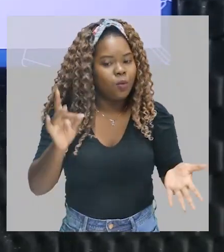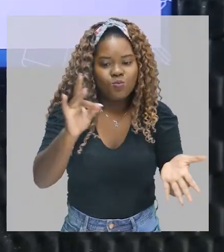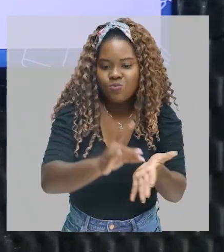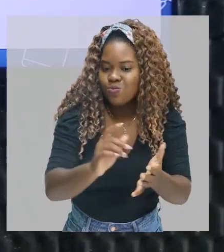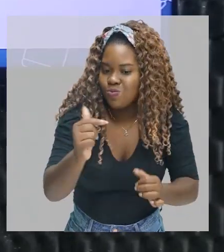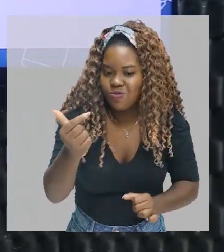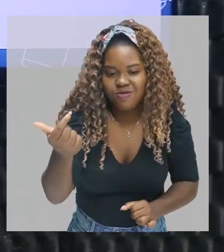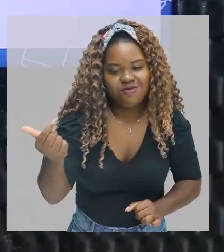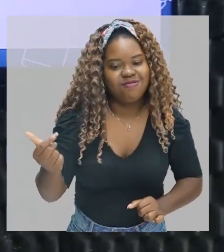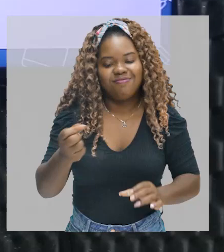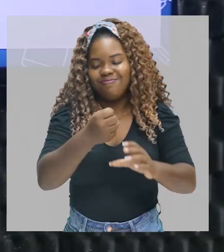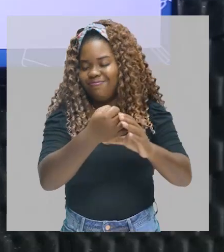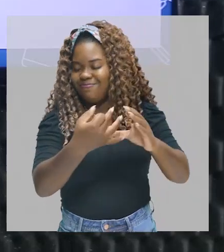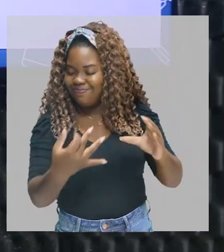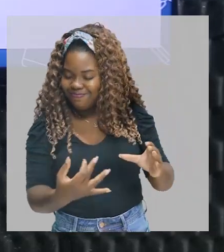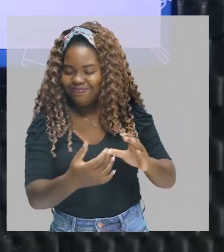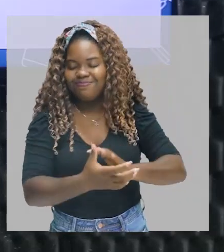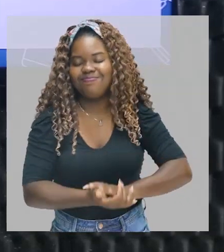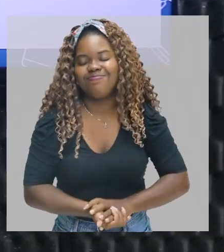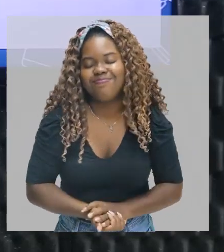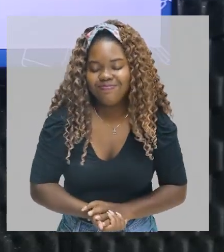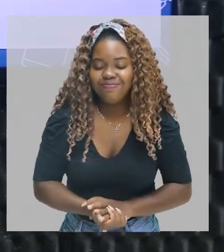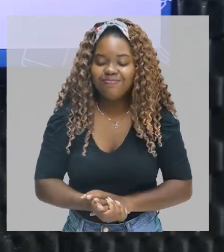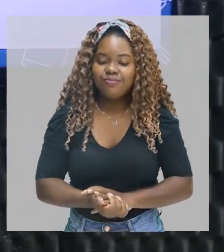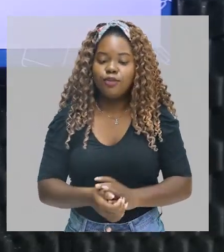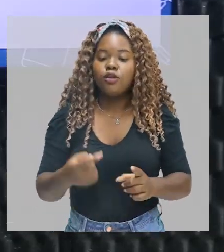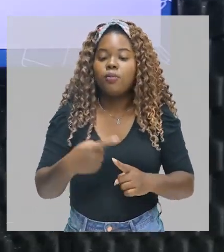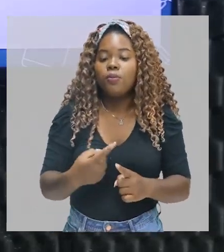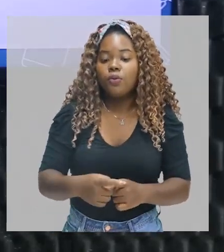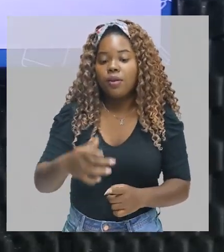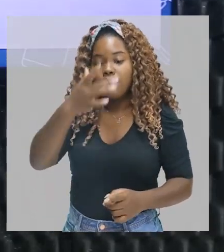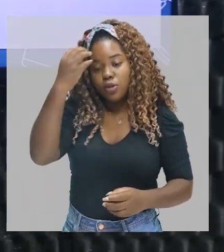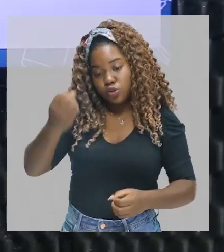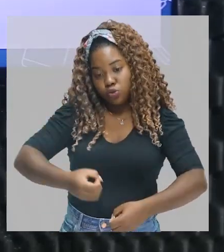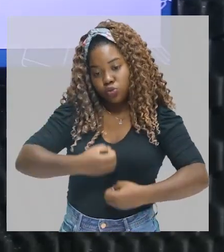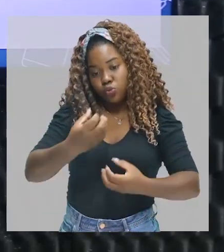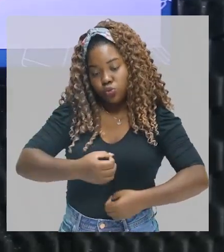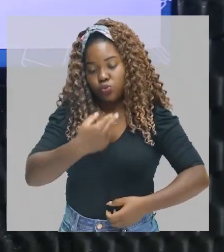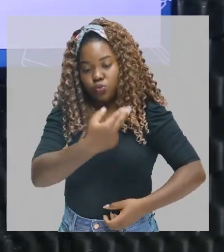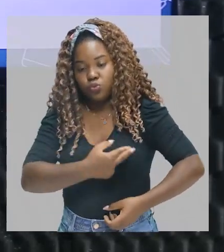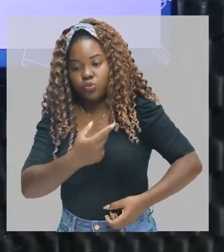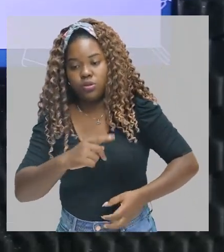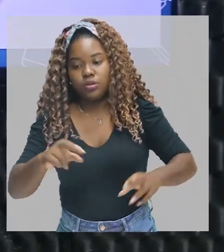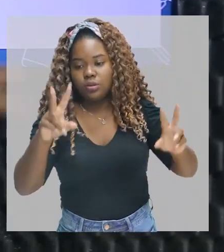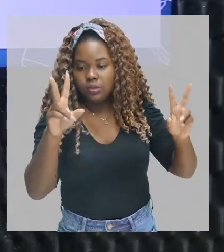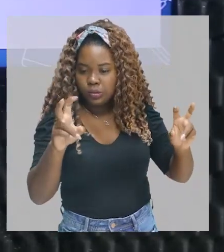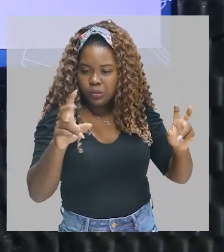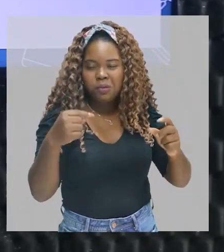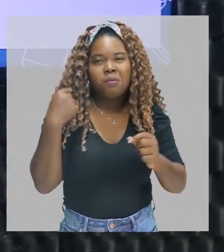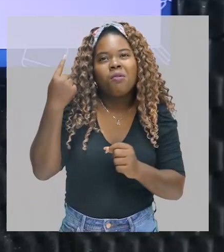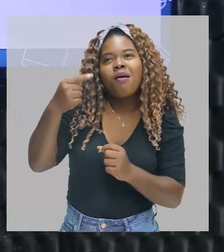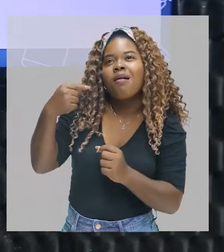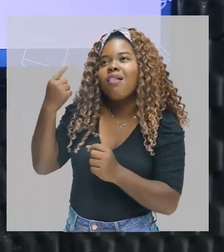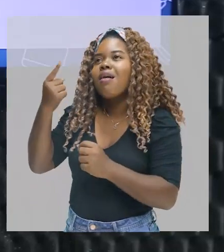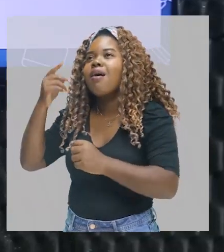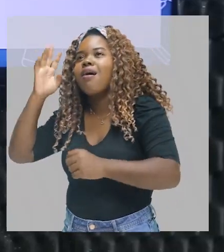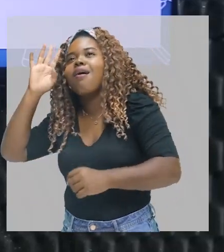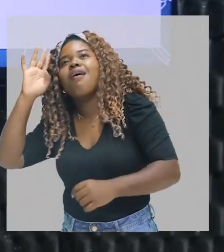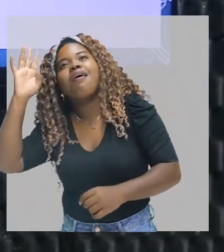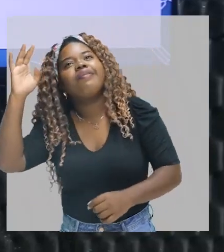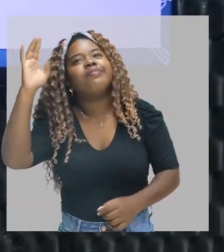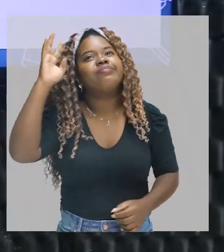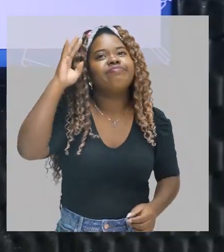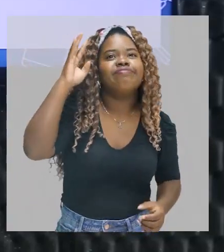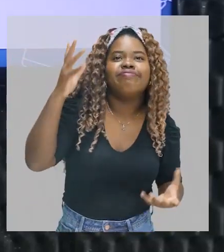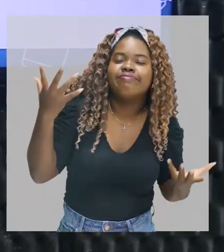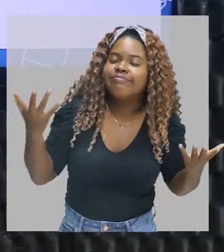através dessas características anteriores. Porque o autor romântico sempre aborda tema como loucura, delírio,